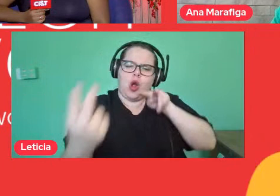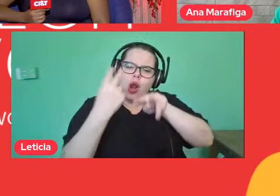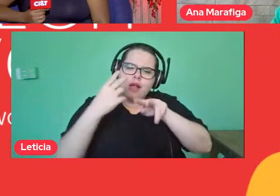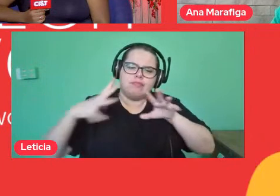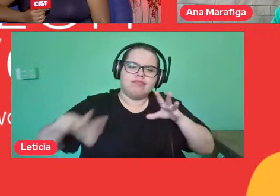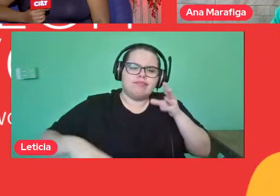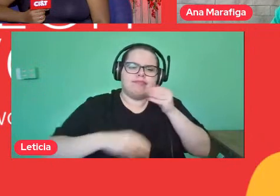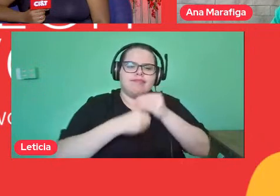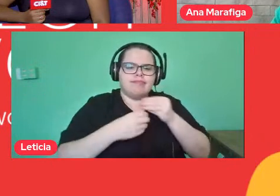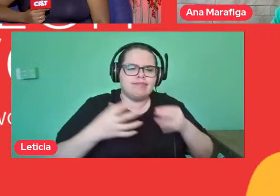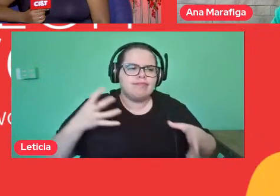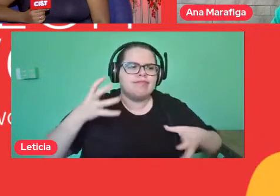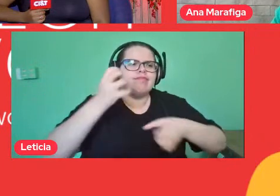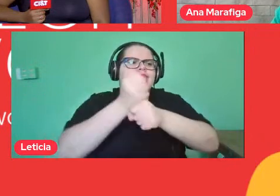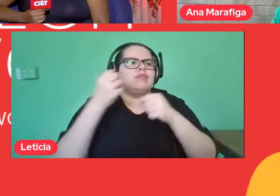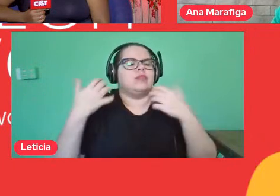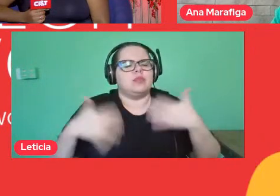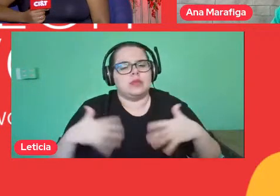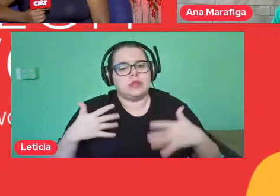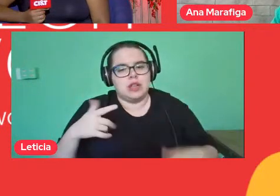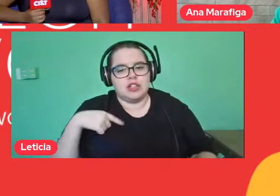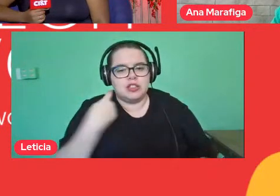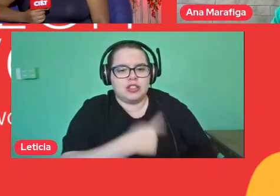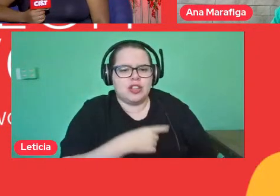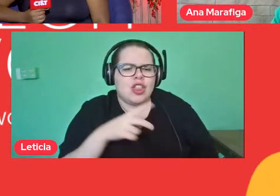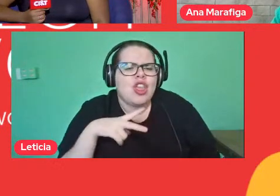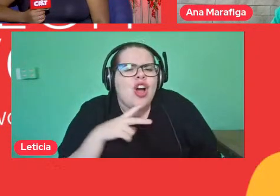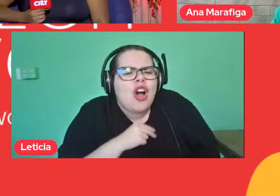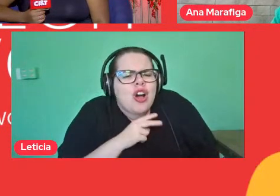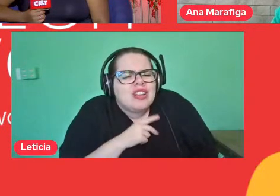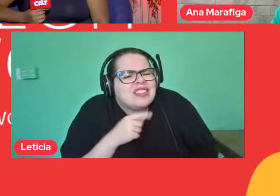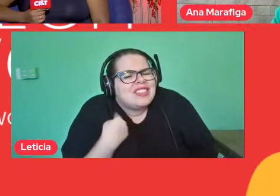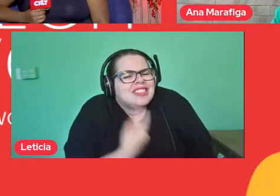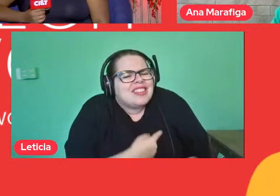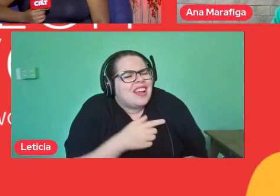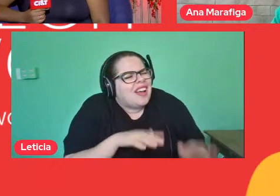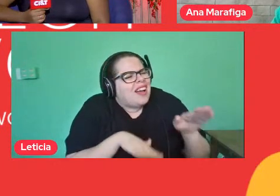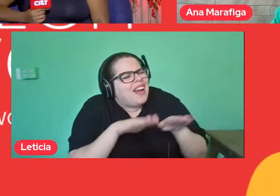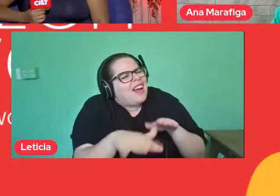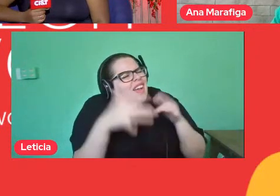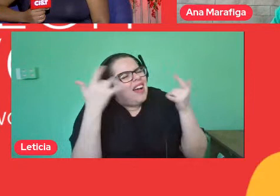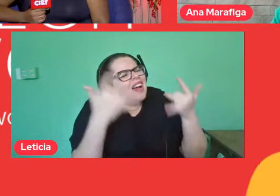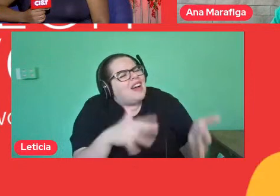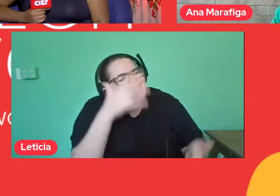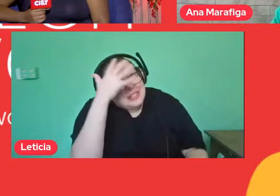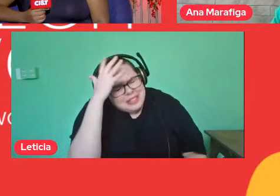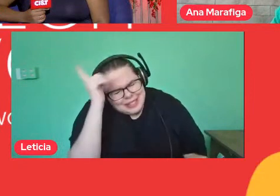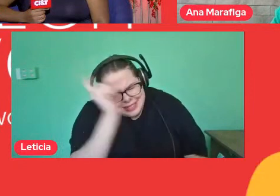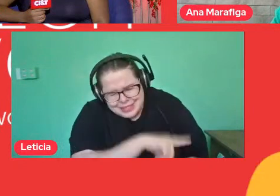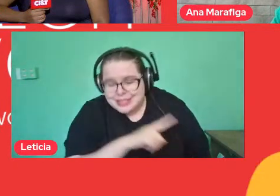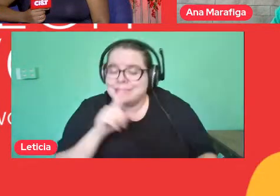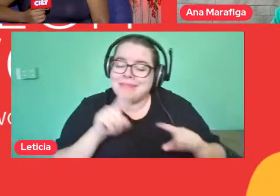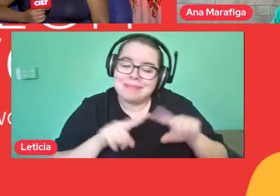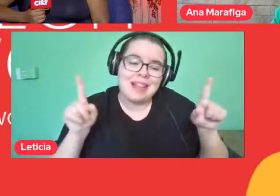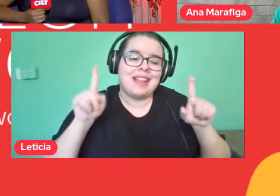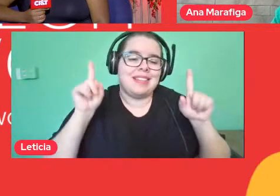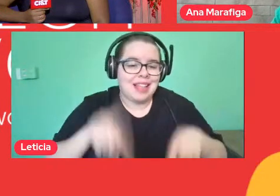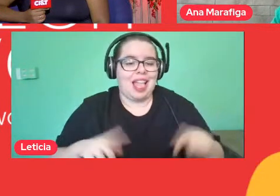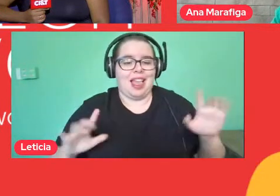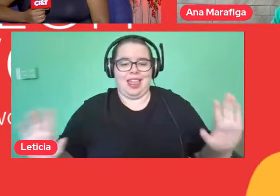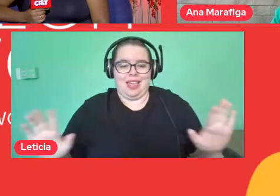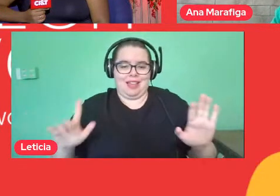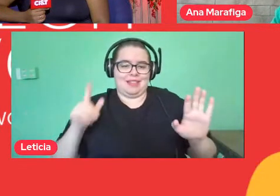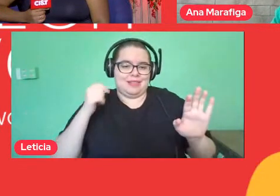complementariedade. Então, se eu pudesse, às vezes a gente fala, poxa, mas é a gente mesmo que tem que dar o passo? Às vezes a gente já é tão difícil? Às vezes é, né? Nem sempre vai